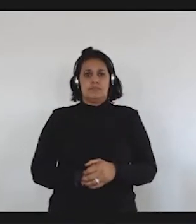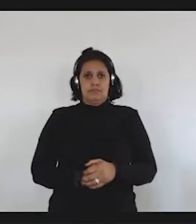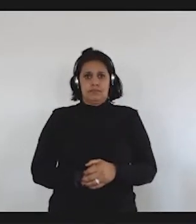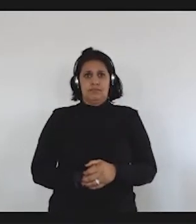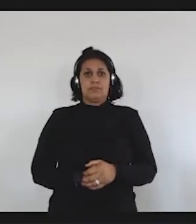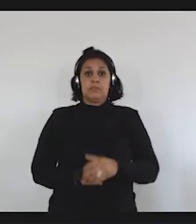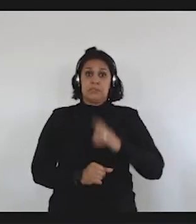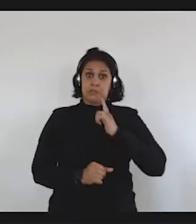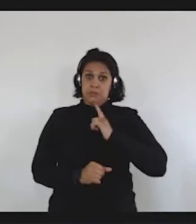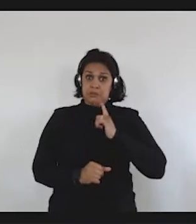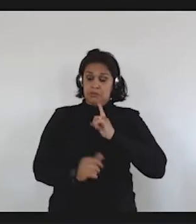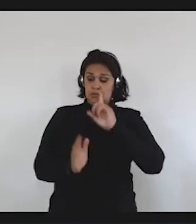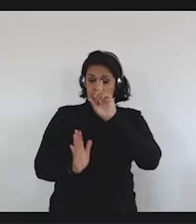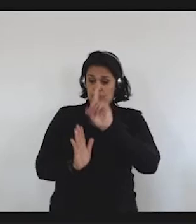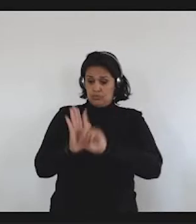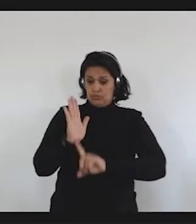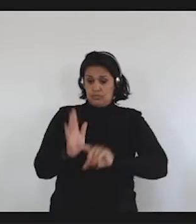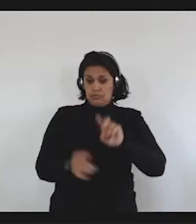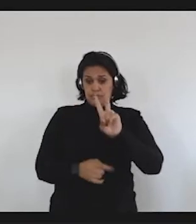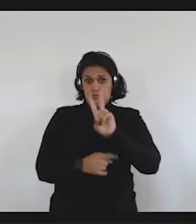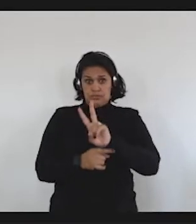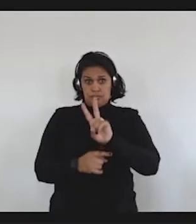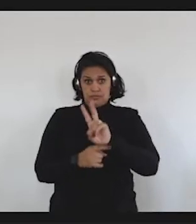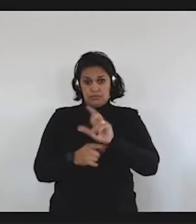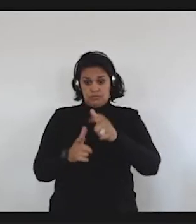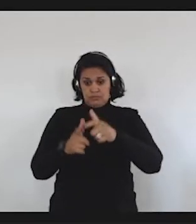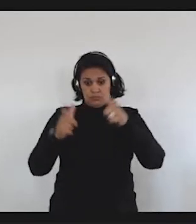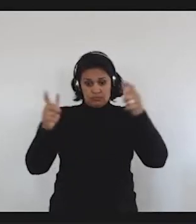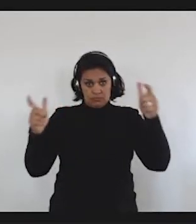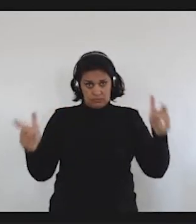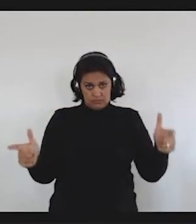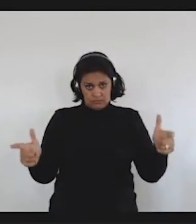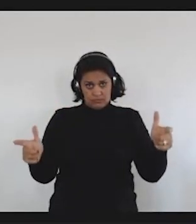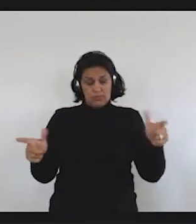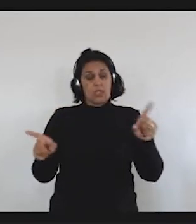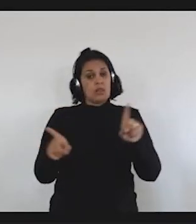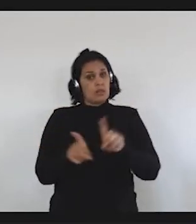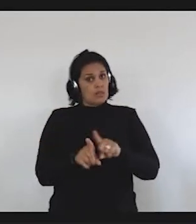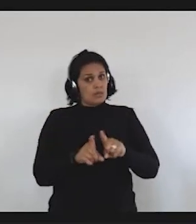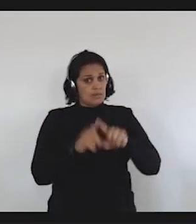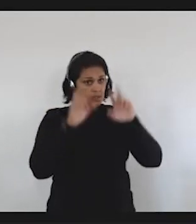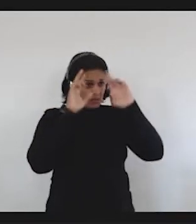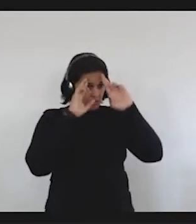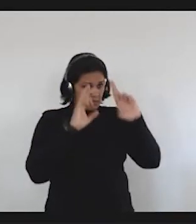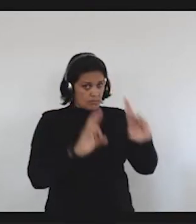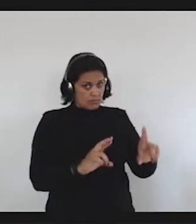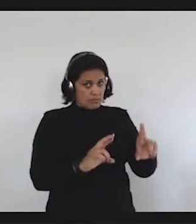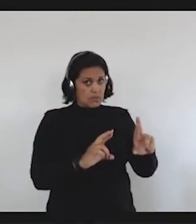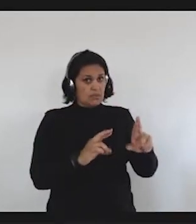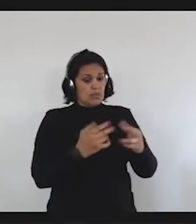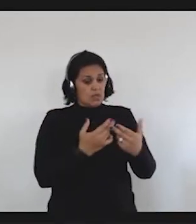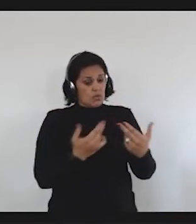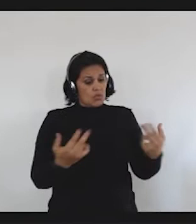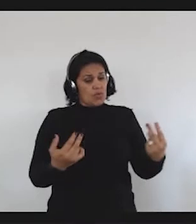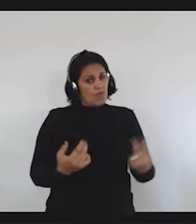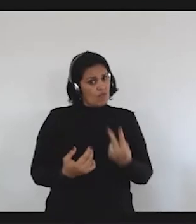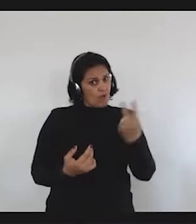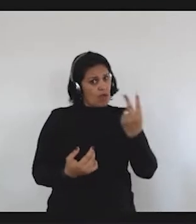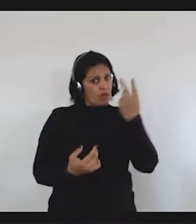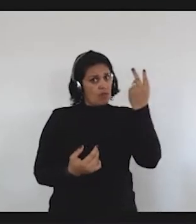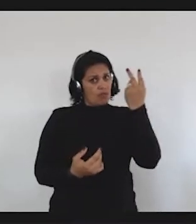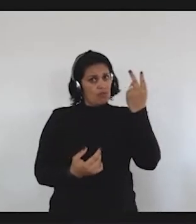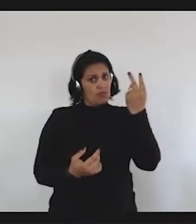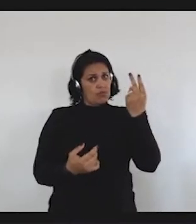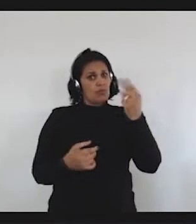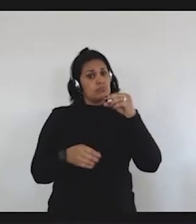sentido amplo, há que se respeitar todos os caros valores republicanos esculpidos justamente na